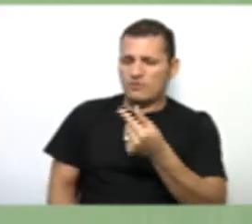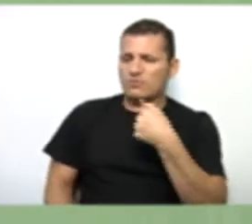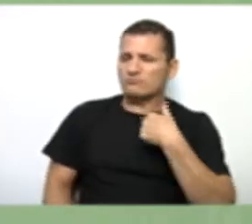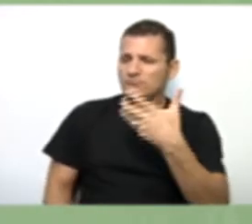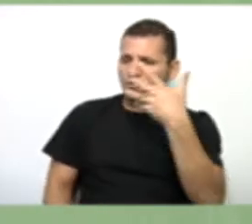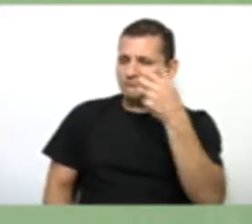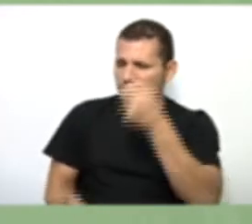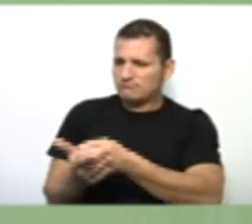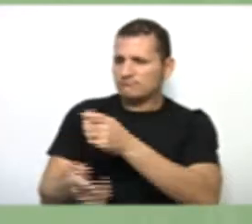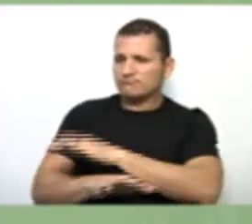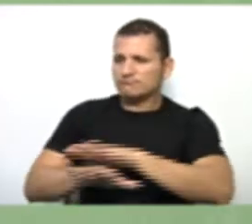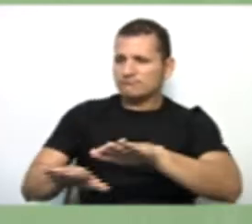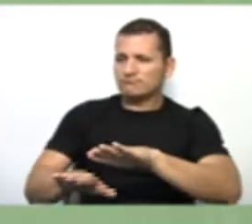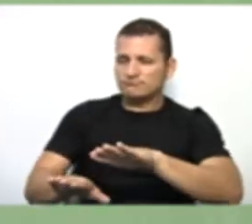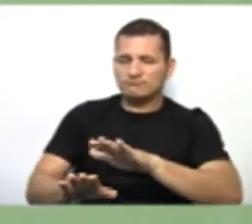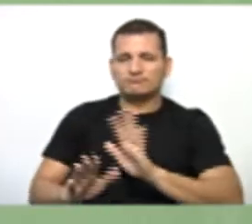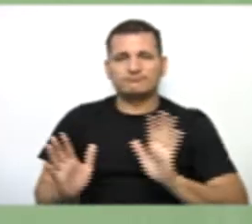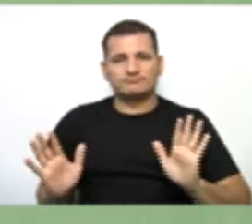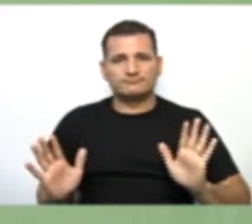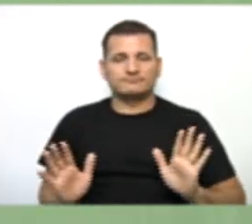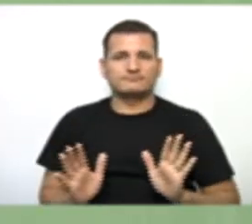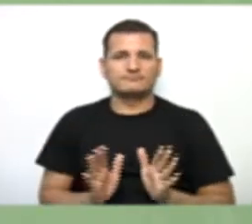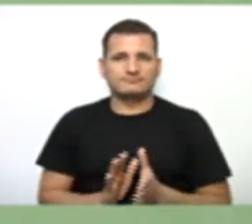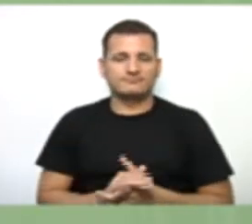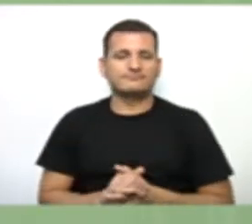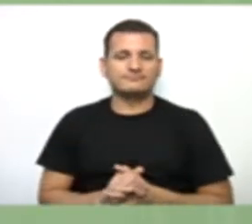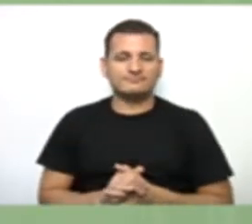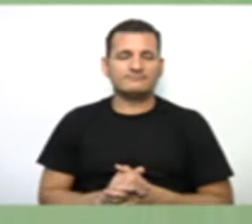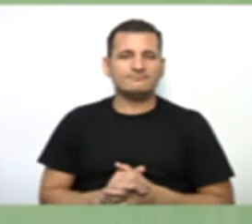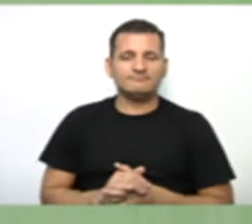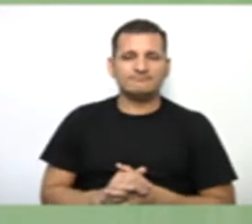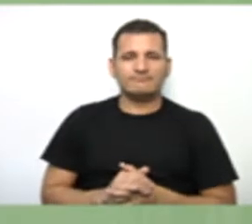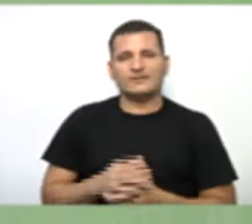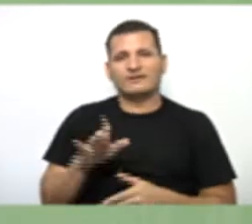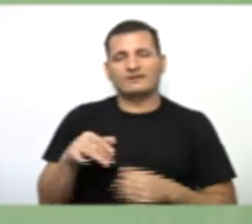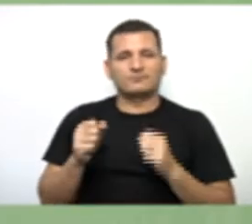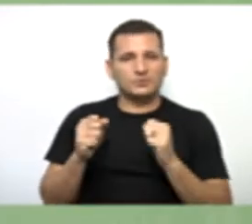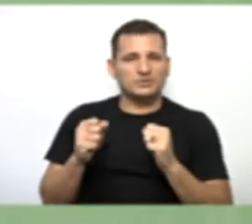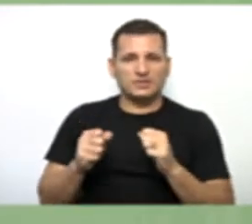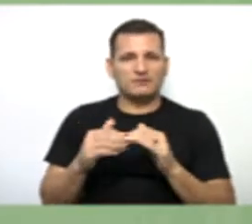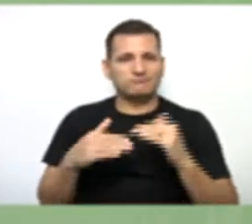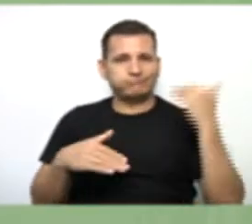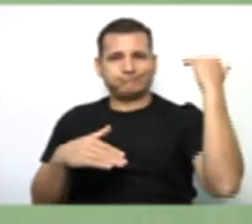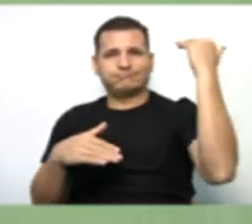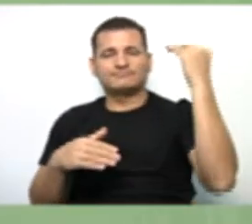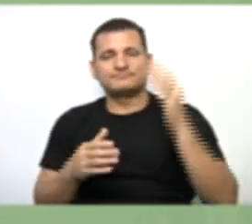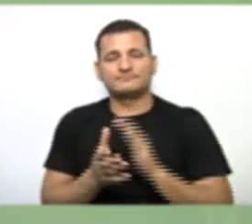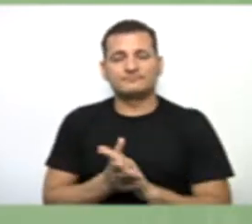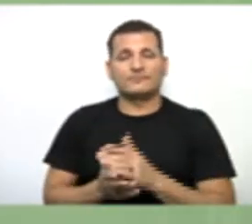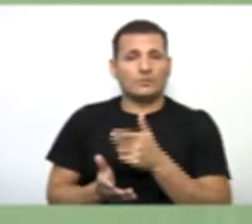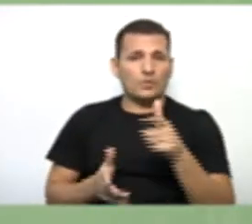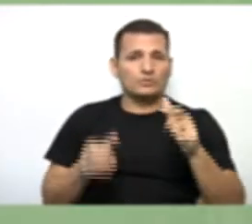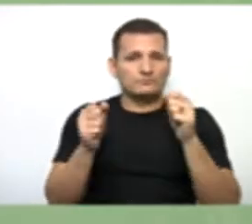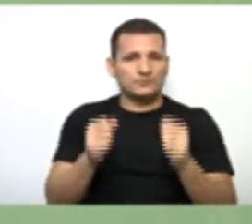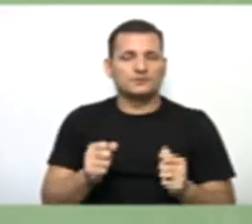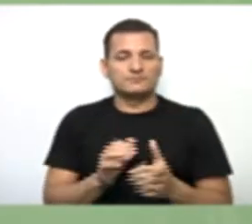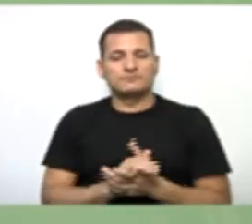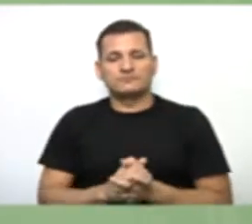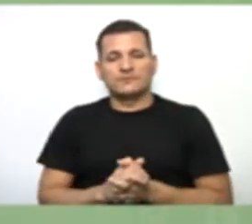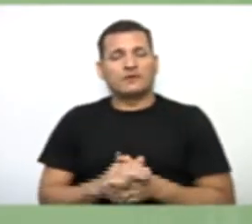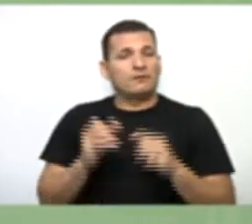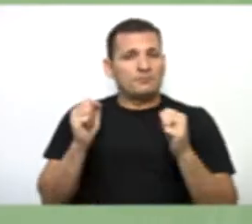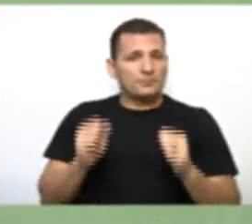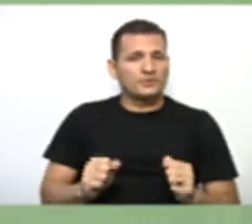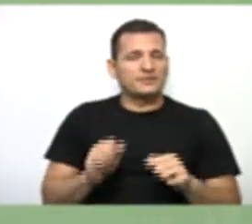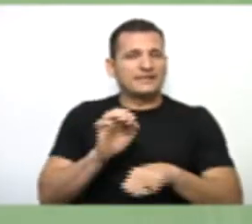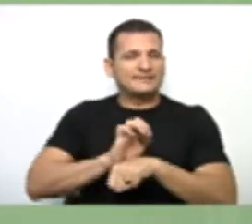pagar. Pronto. Está acabando, está sendo realmente um poder exagerado. O outro poder, o poder de